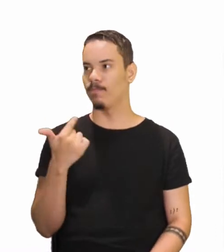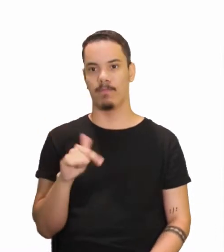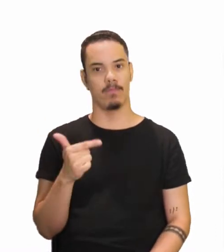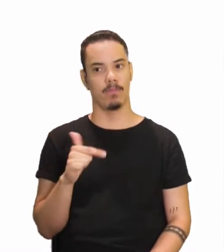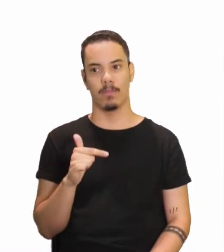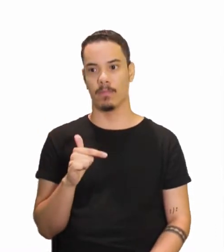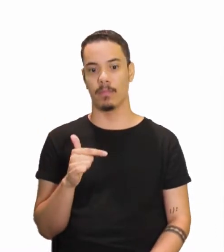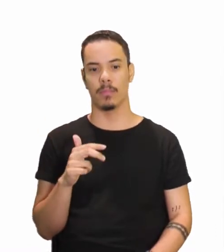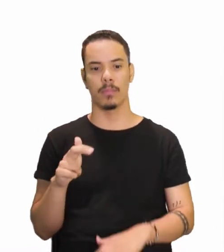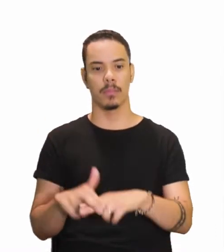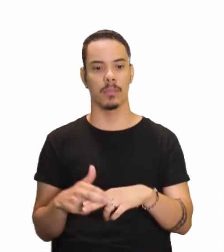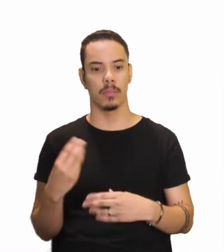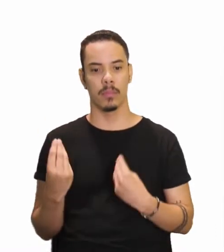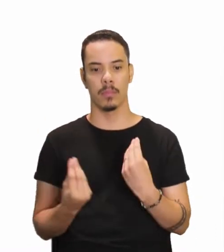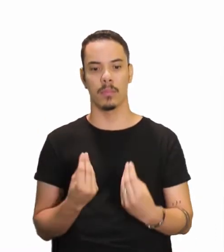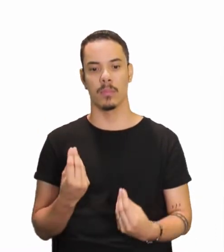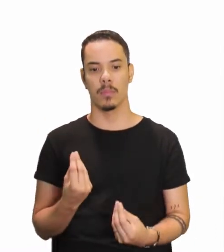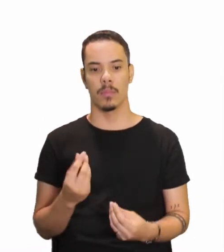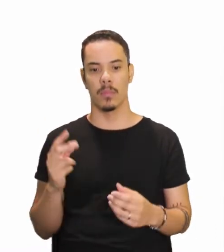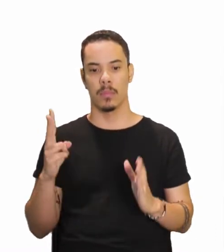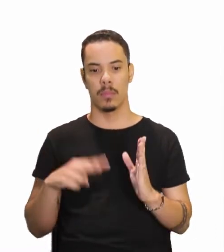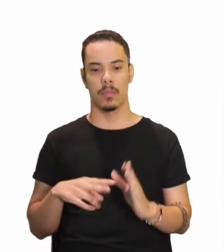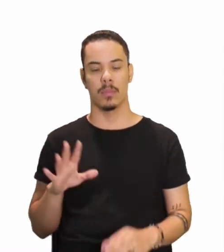como é que ele ia ler sapato assim, ó?